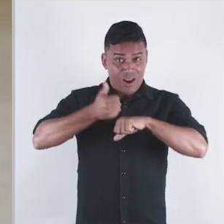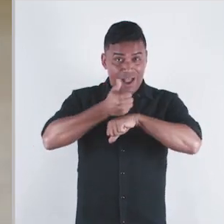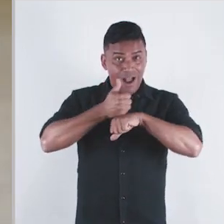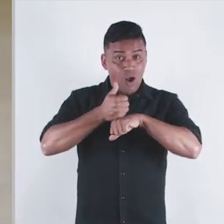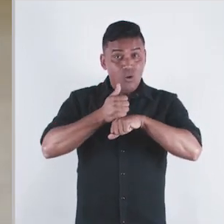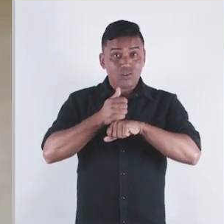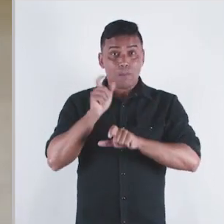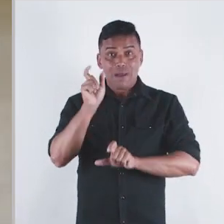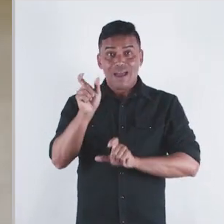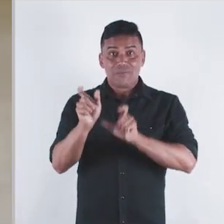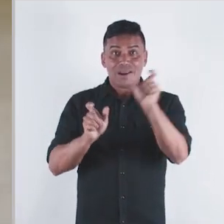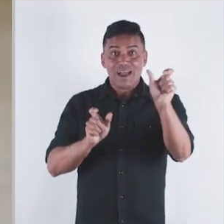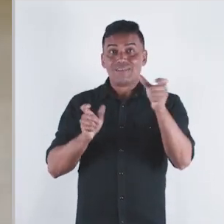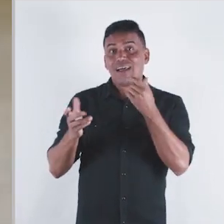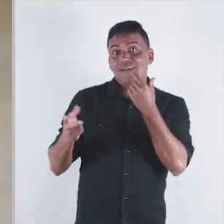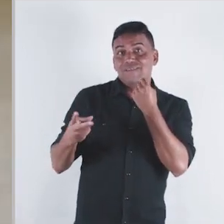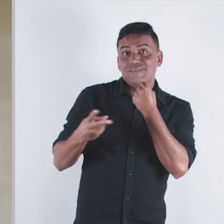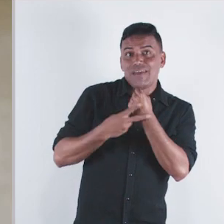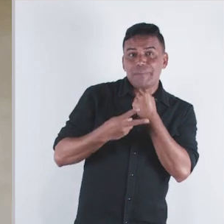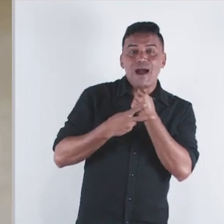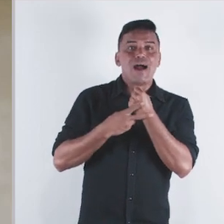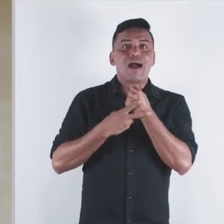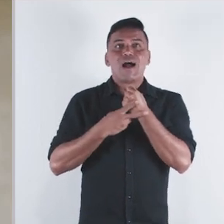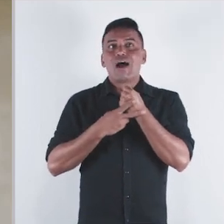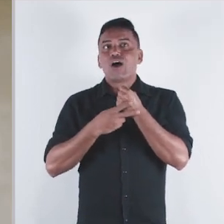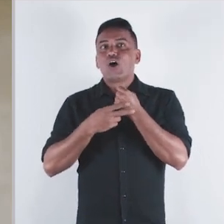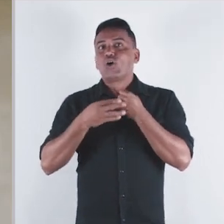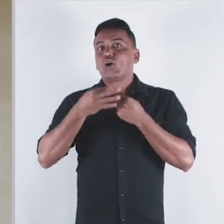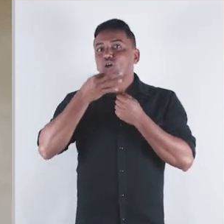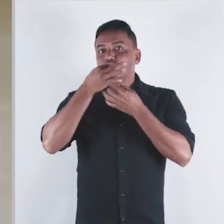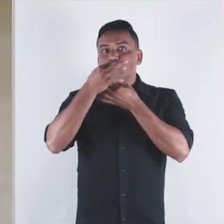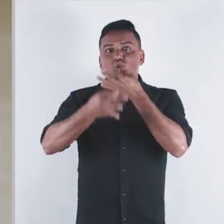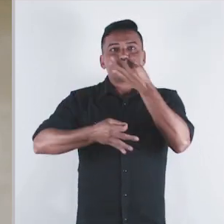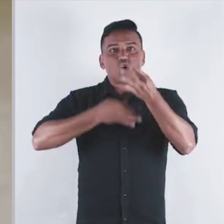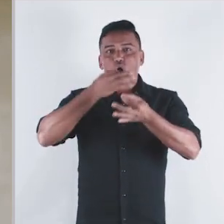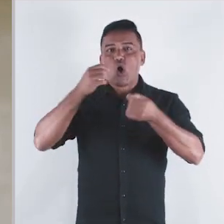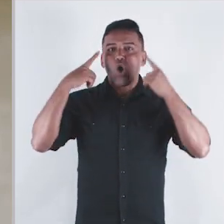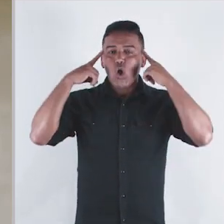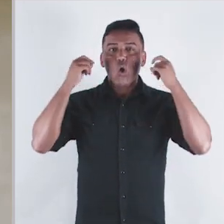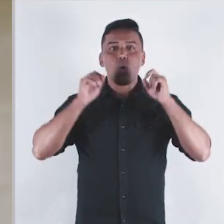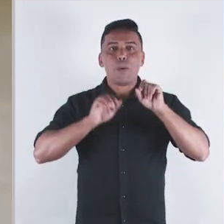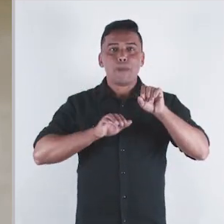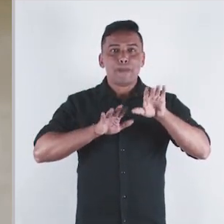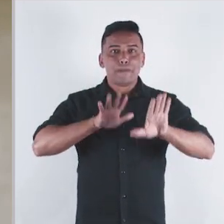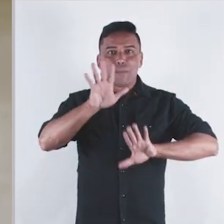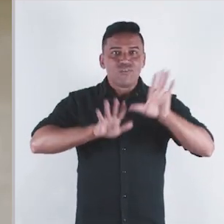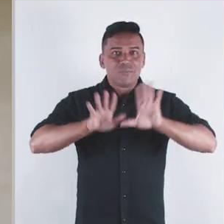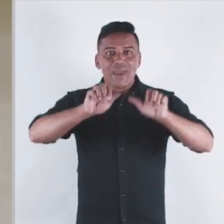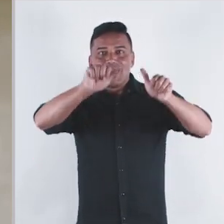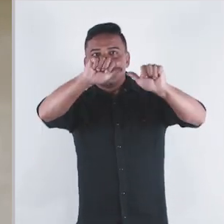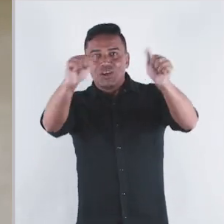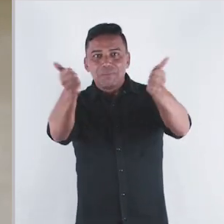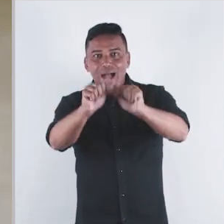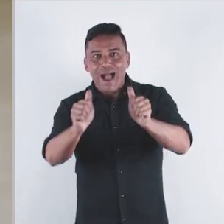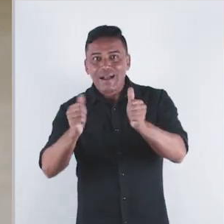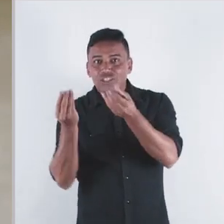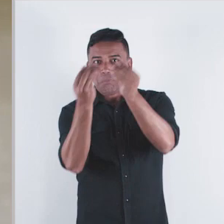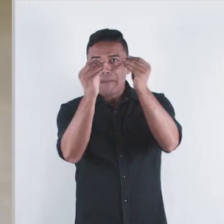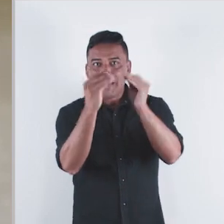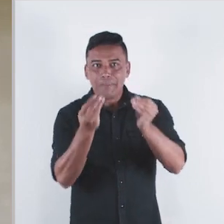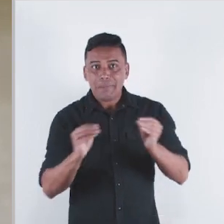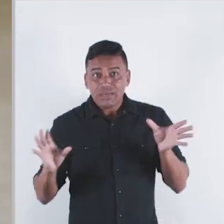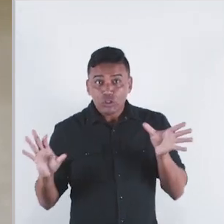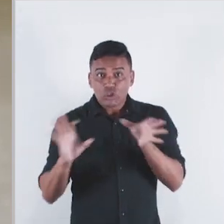verbal, a sonoridade, o movimento, a imagem, tudo numa mesma obra. E o Flash